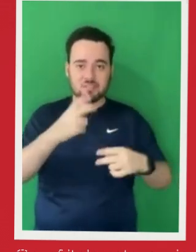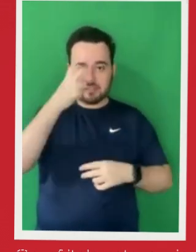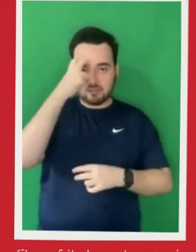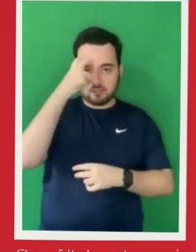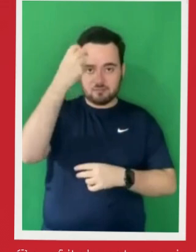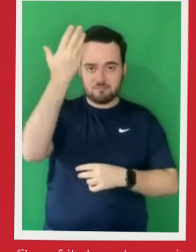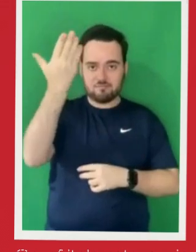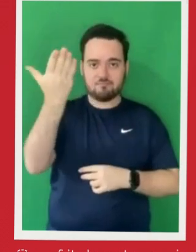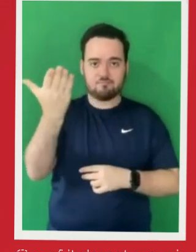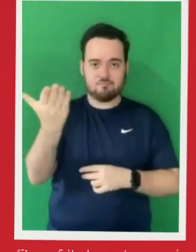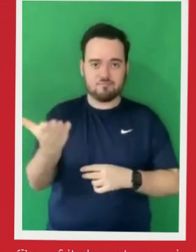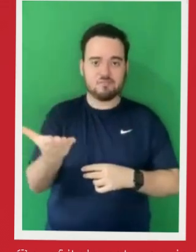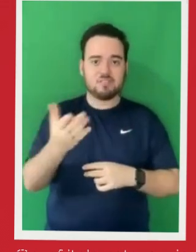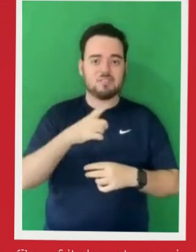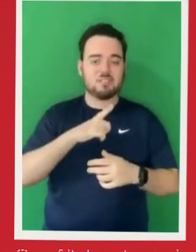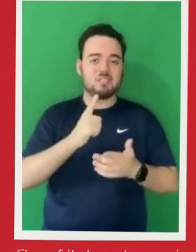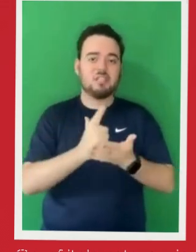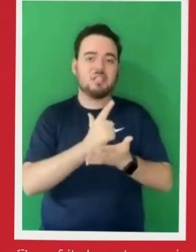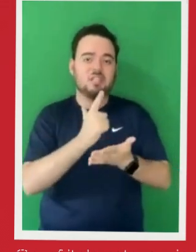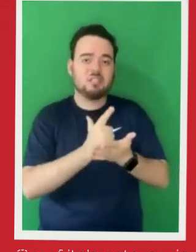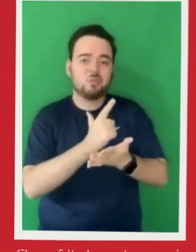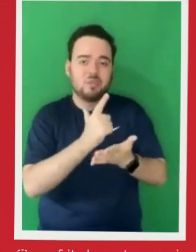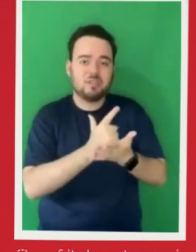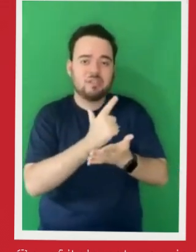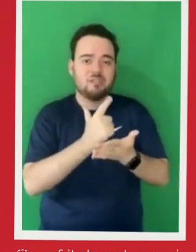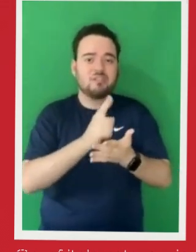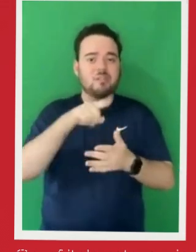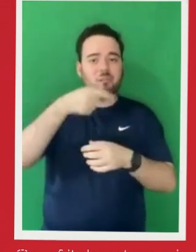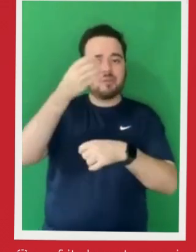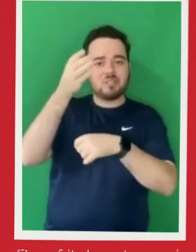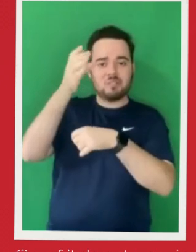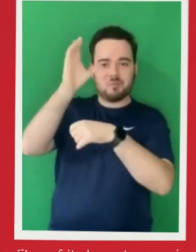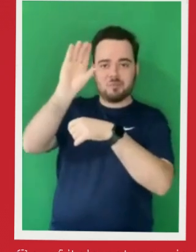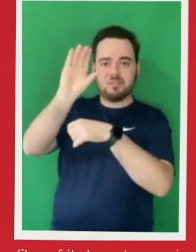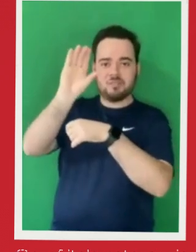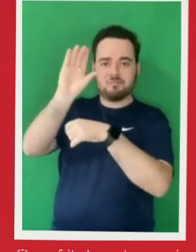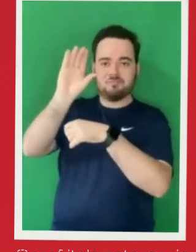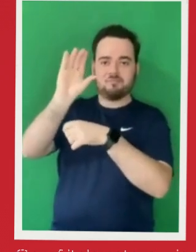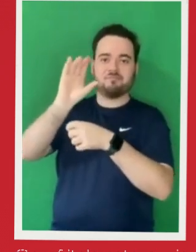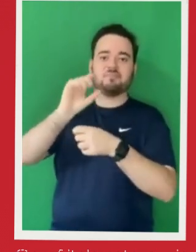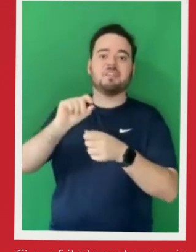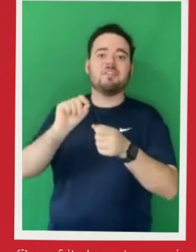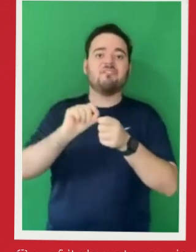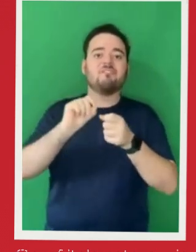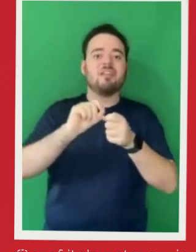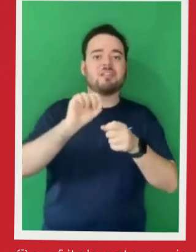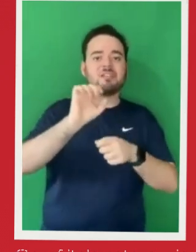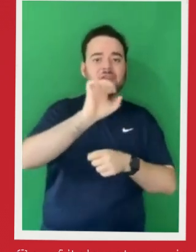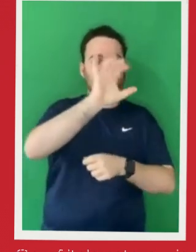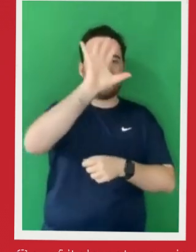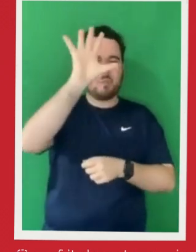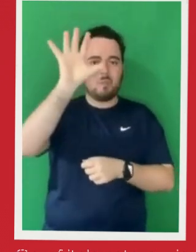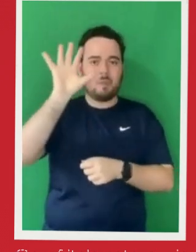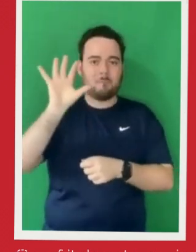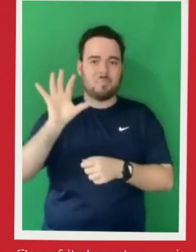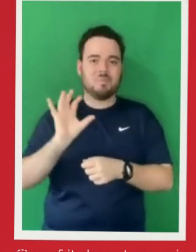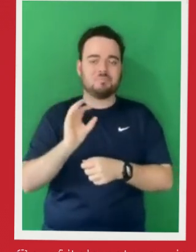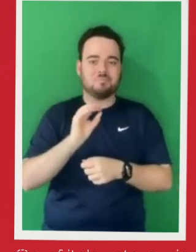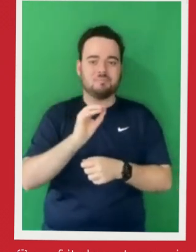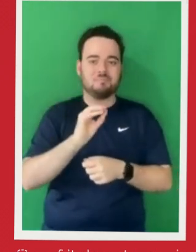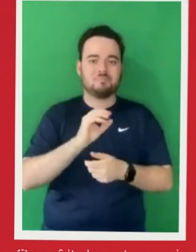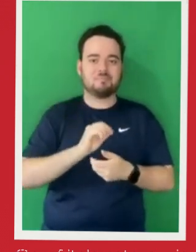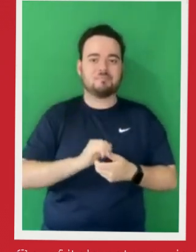essas ferramentas que estão no livro quando eu fizer a publicação. Elas fazem esses mapas para